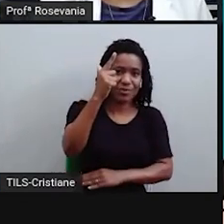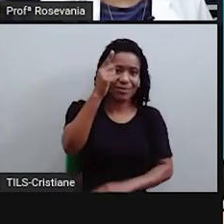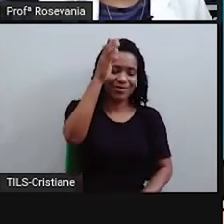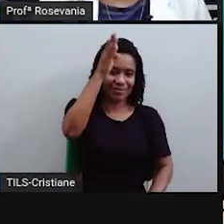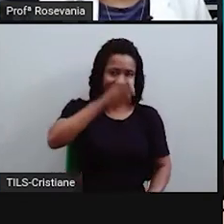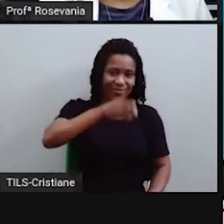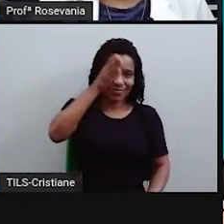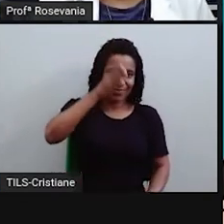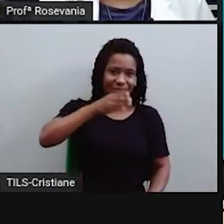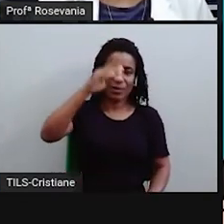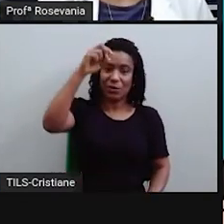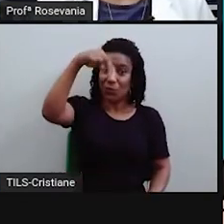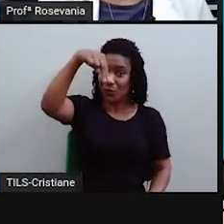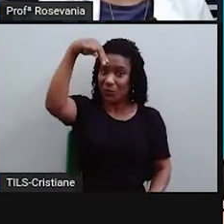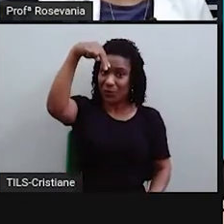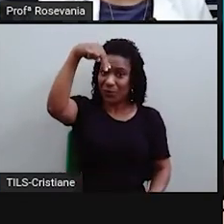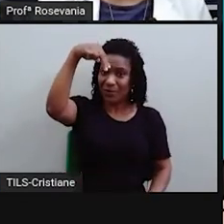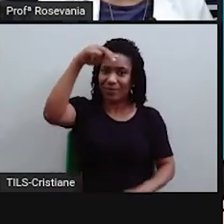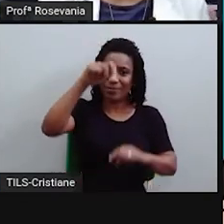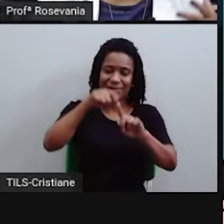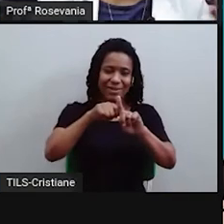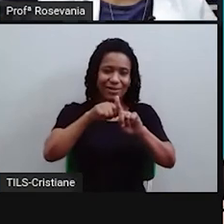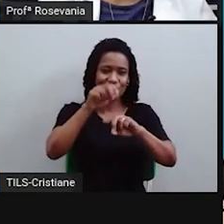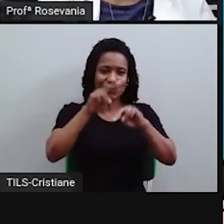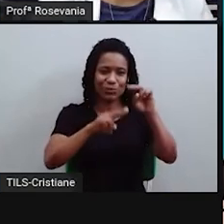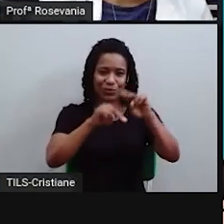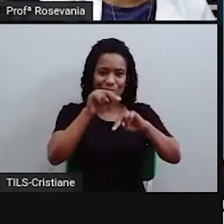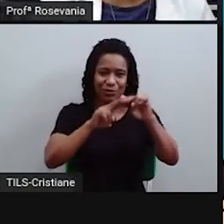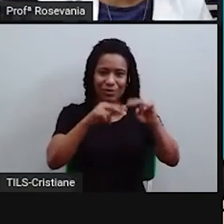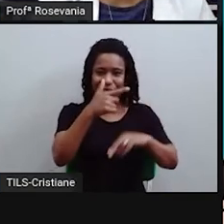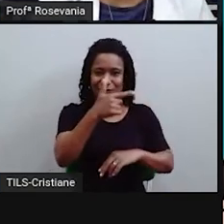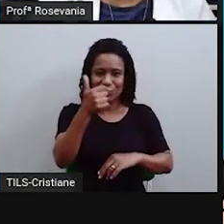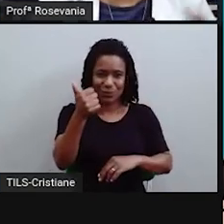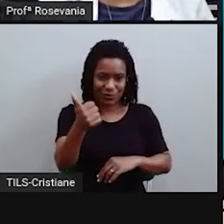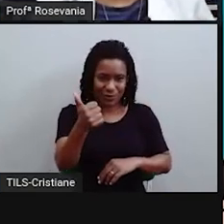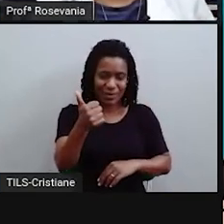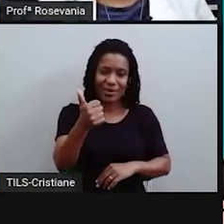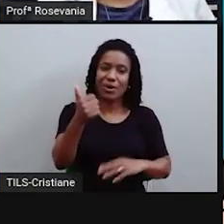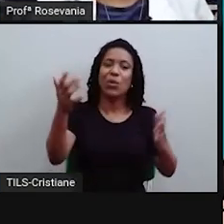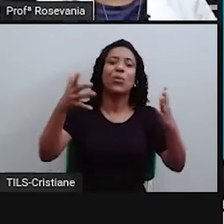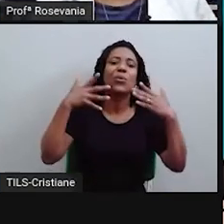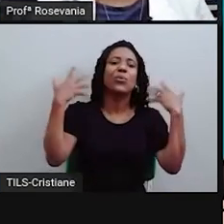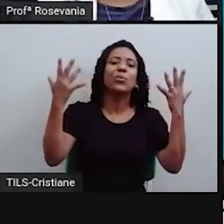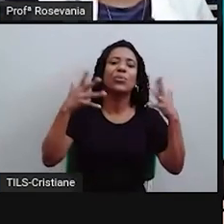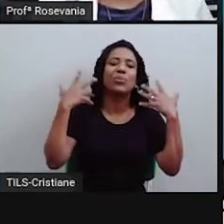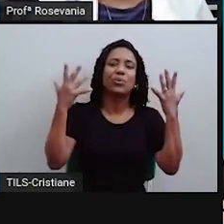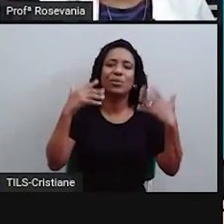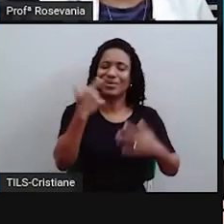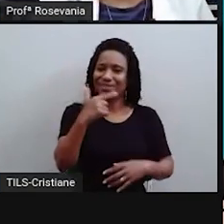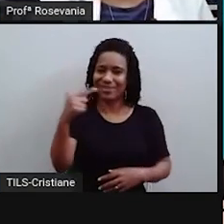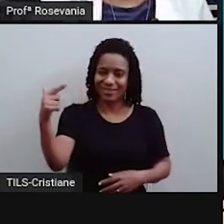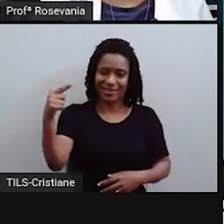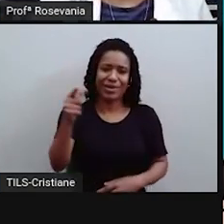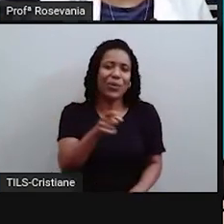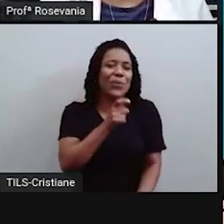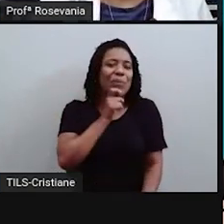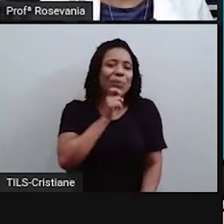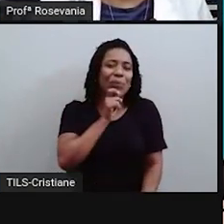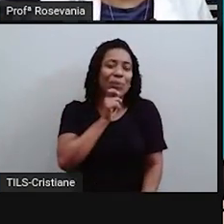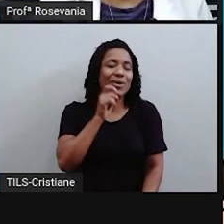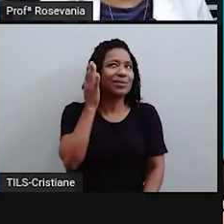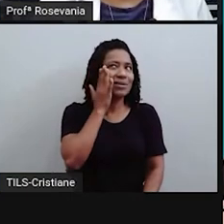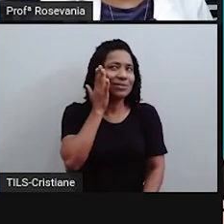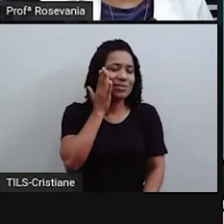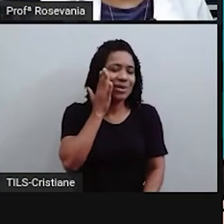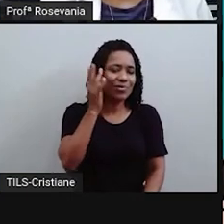máxima está no dia 21 de junho, e para a gente 21 de junho não é verão, né, para a gente junho é período de inverno. Então, eu já sei que